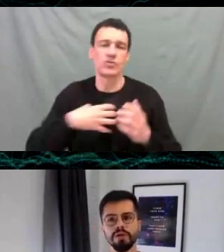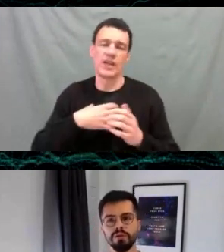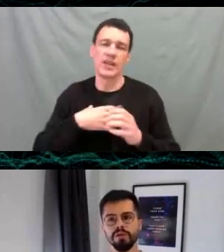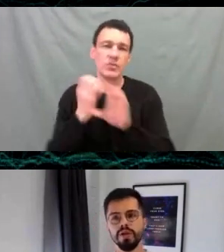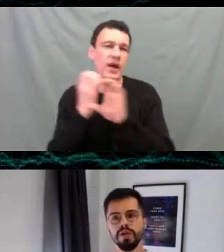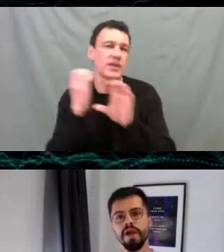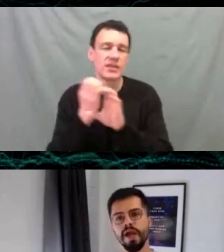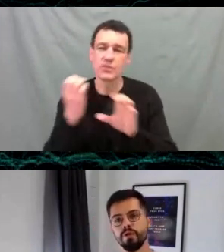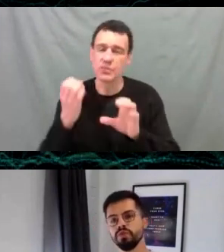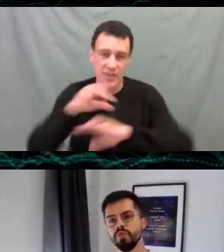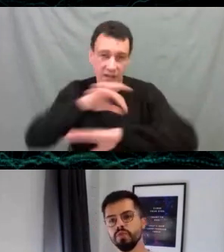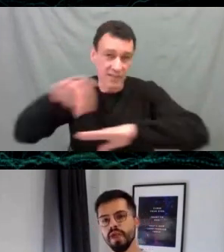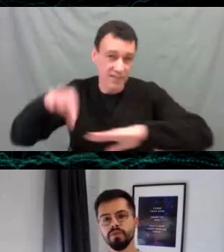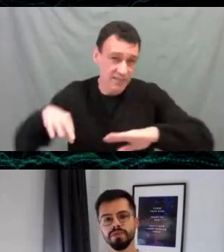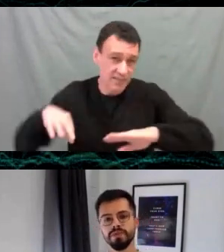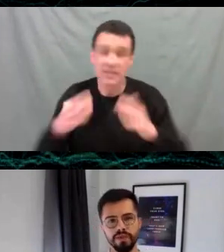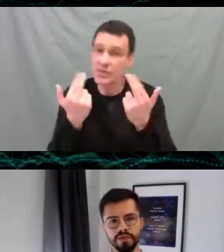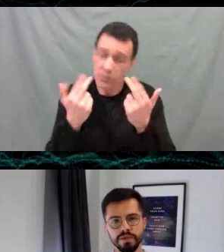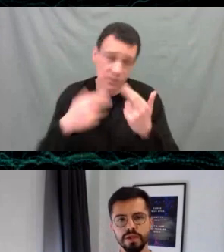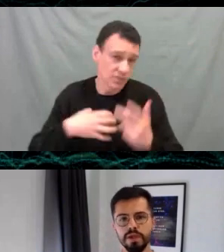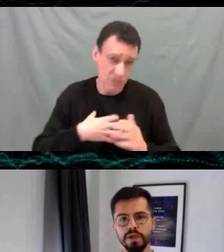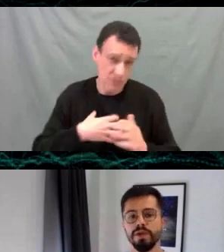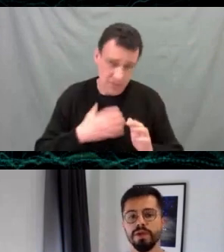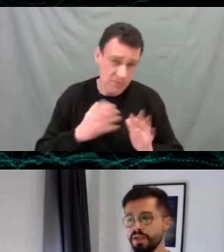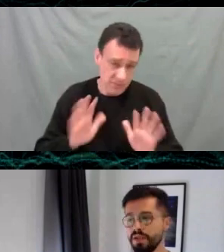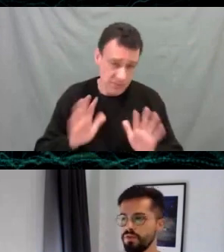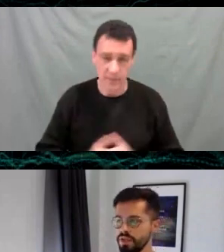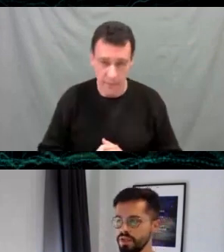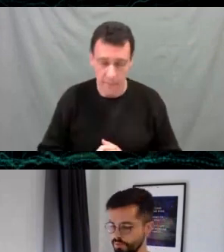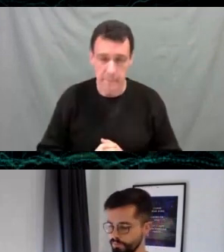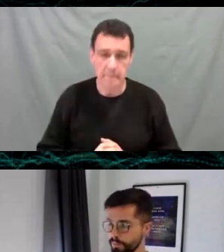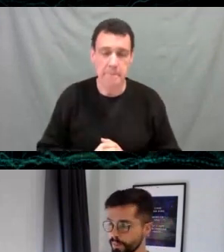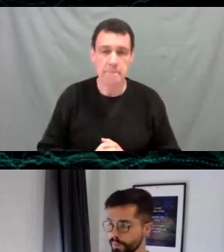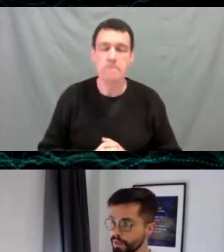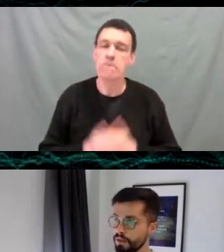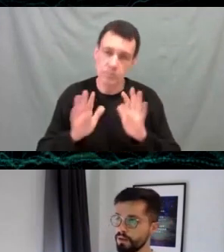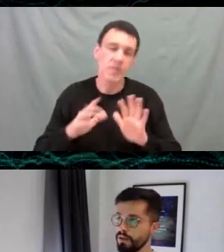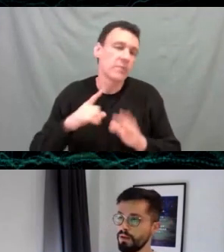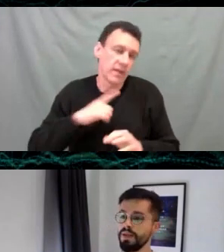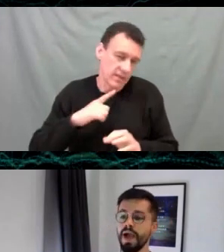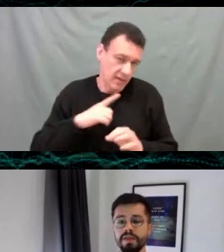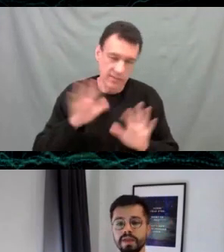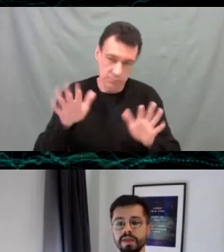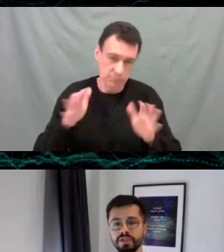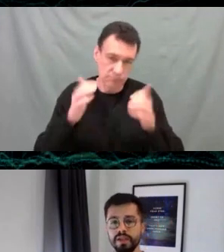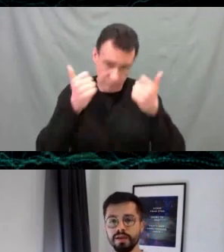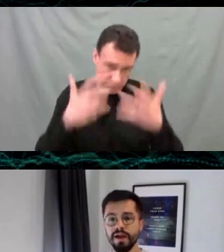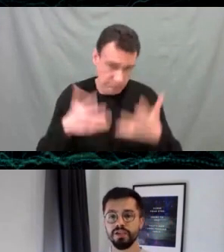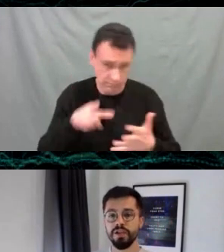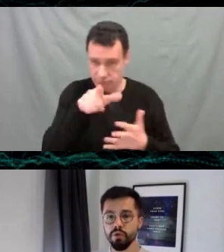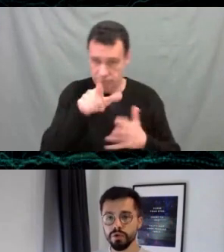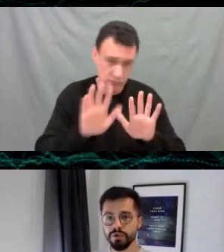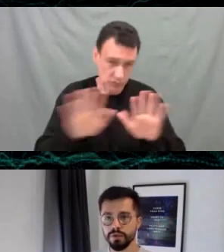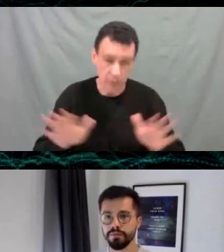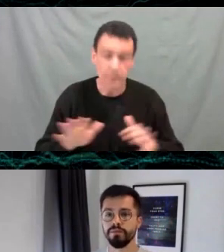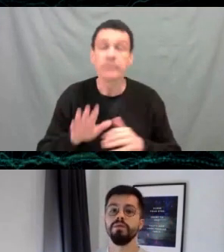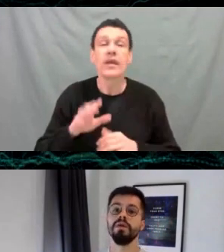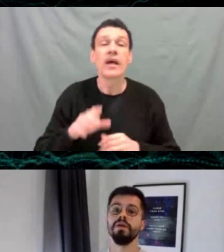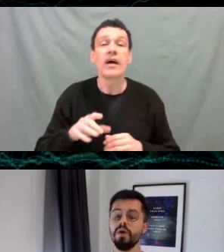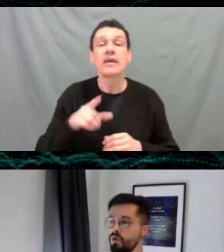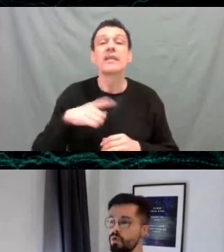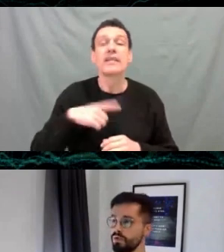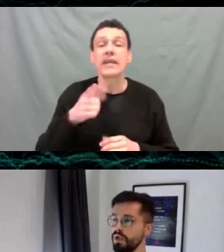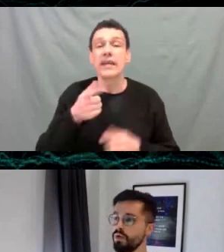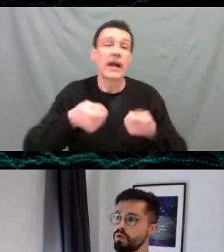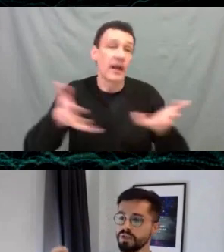você não vai mudar muito como você corretora é construída em seus ambientes mas você tem essa definição Oi e aí que tem que tem as quem custo